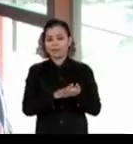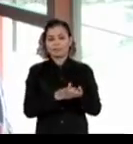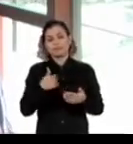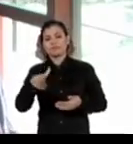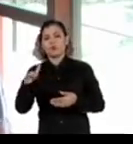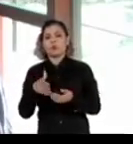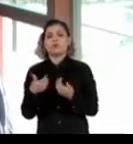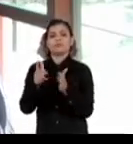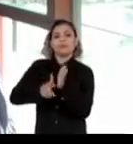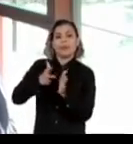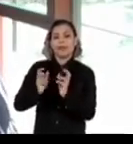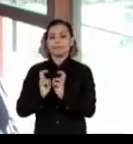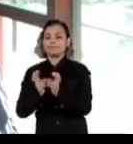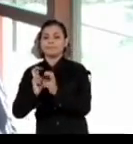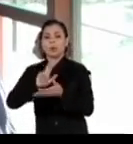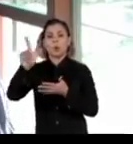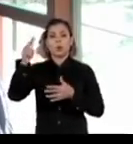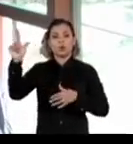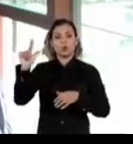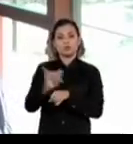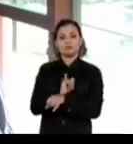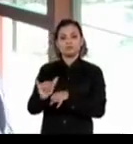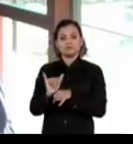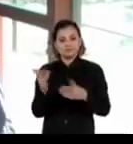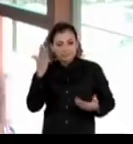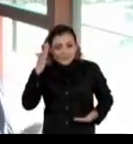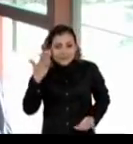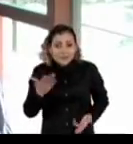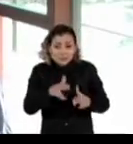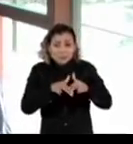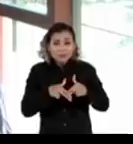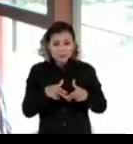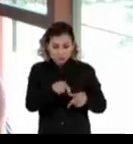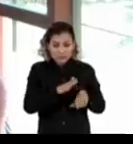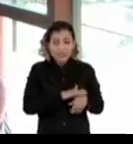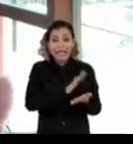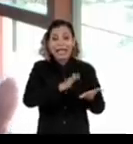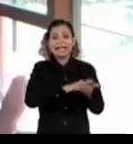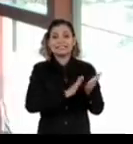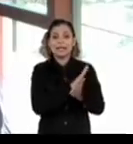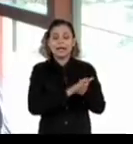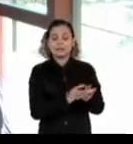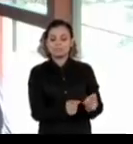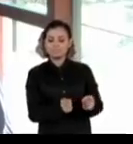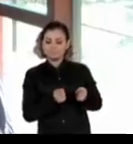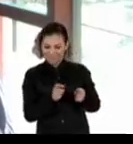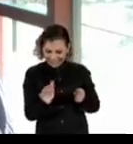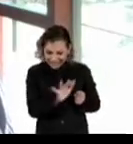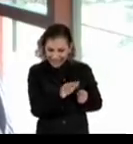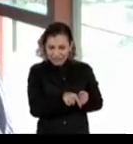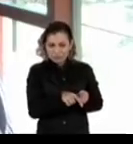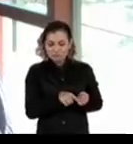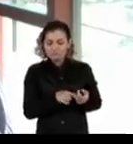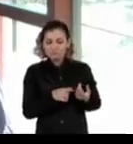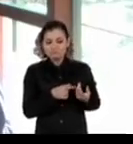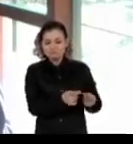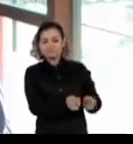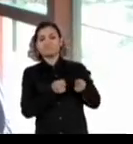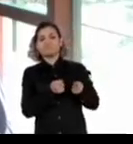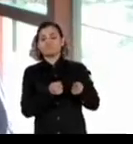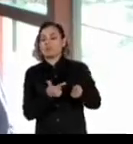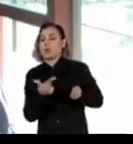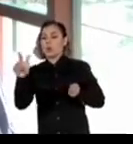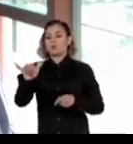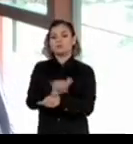melhor. E você só usa o que é essencial, você não esbanja. Então, quando algo está escasso, faz todo sentido o